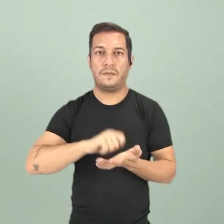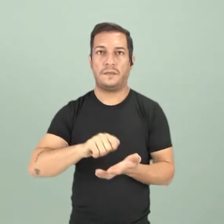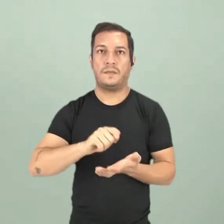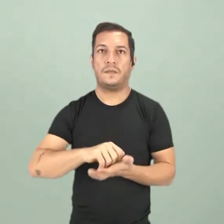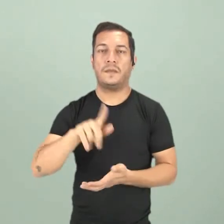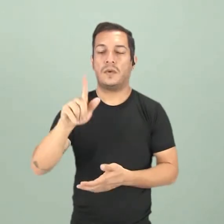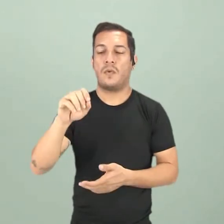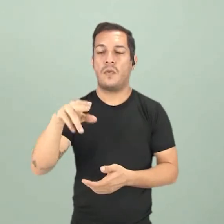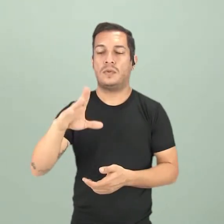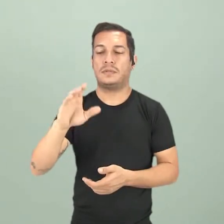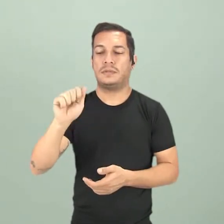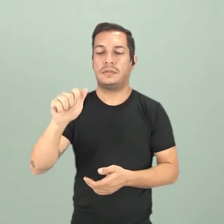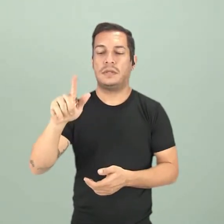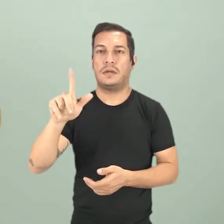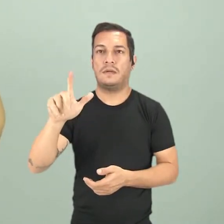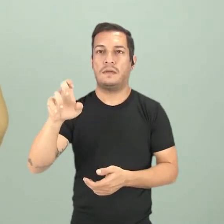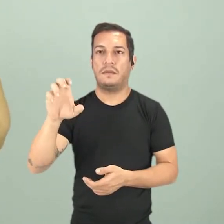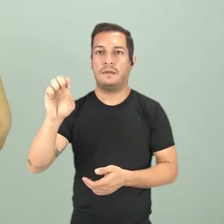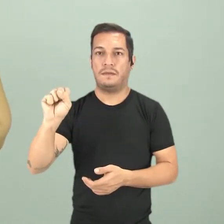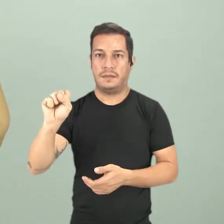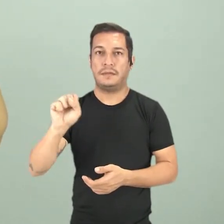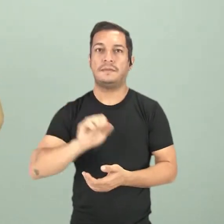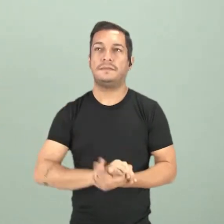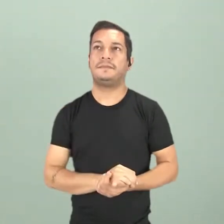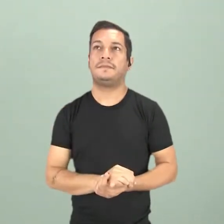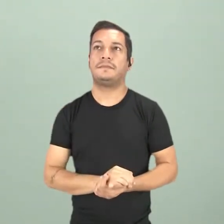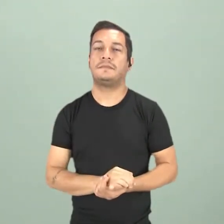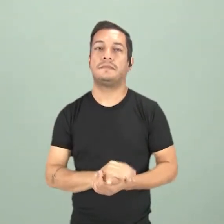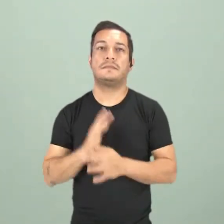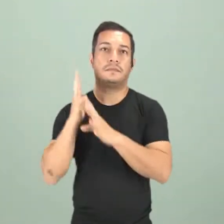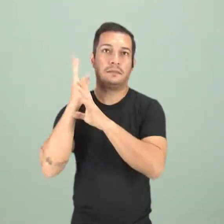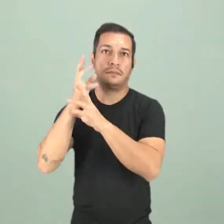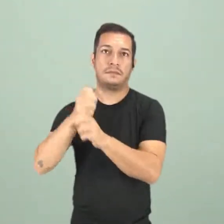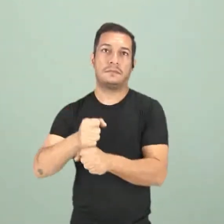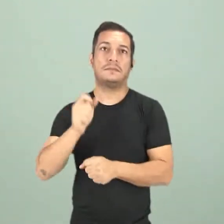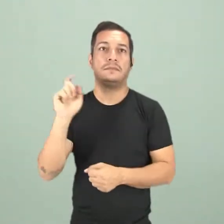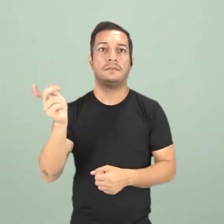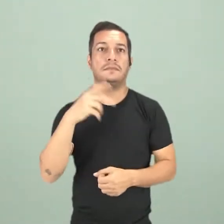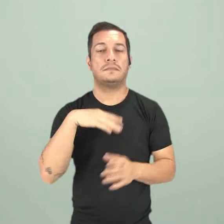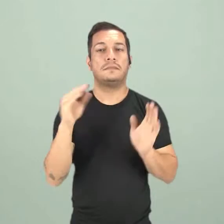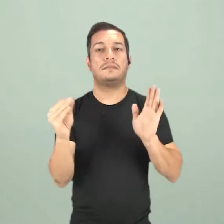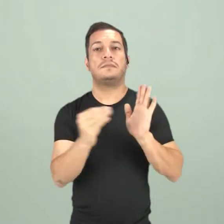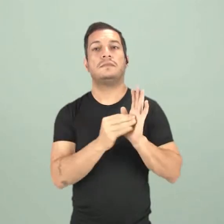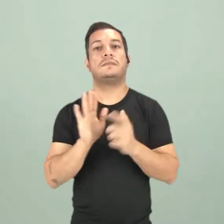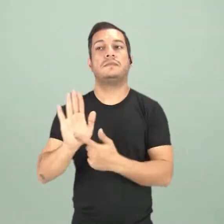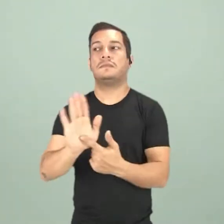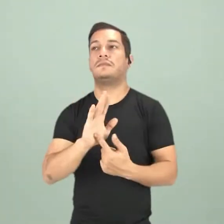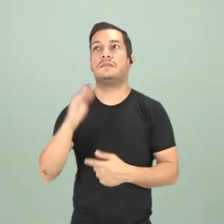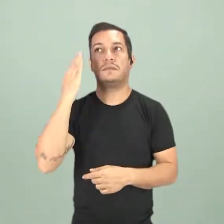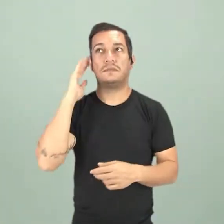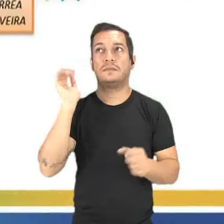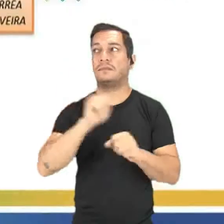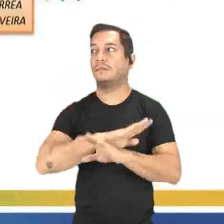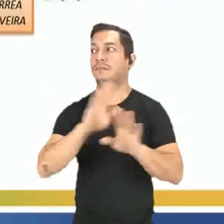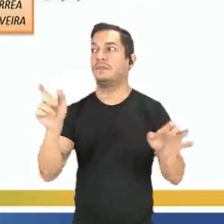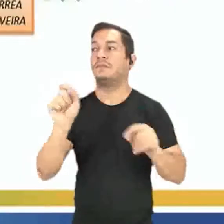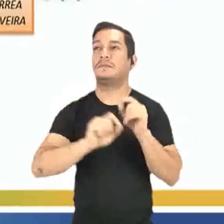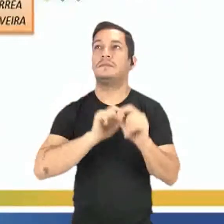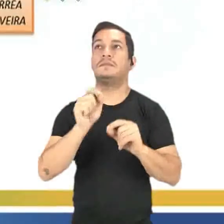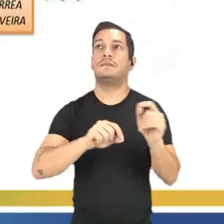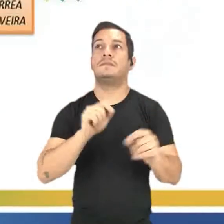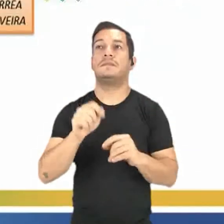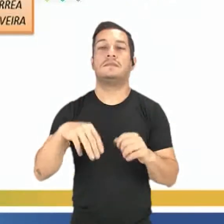denominado Gonçalves Crespo, ok? Então, recapitulando, coloco aqui para vocês entenderem direitinho